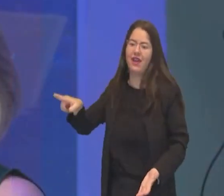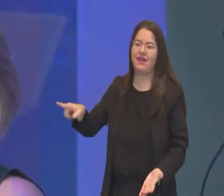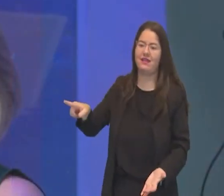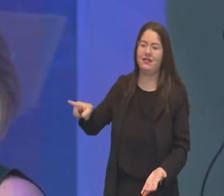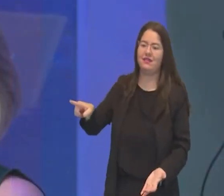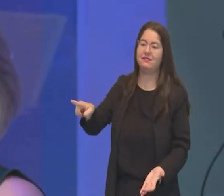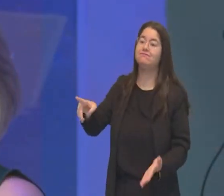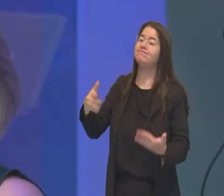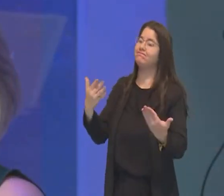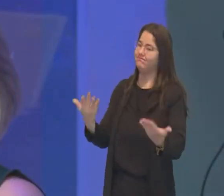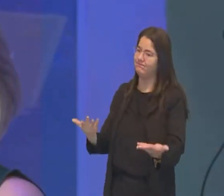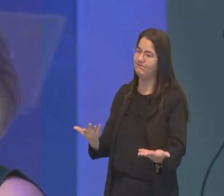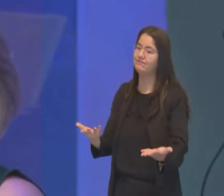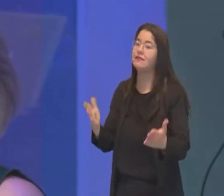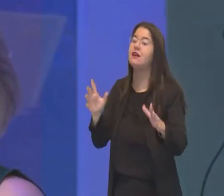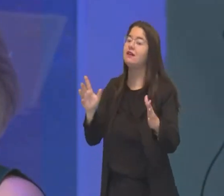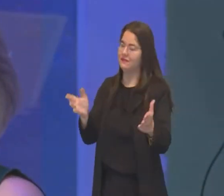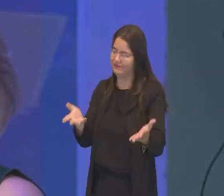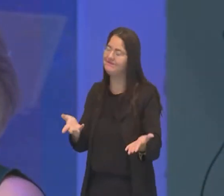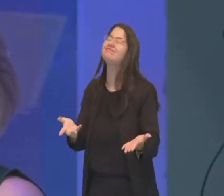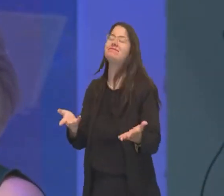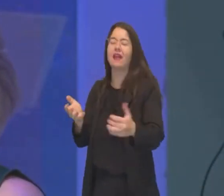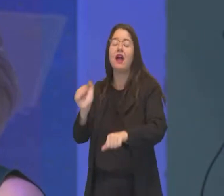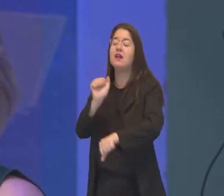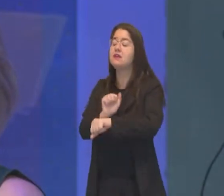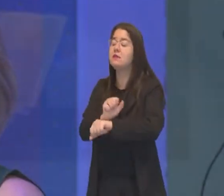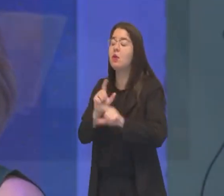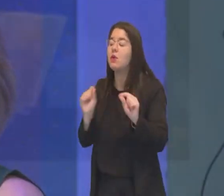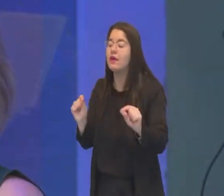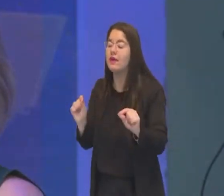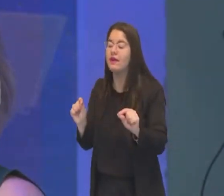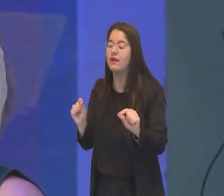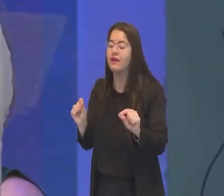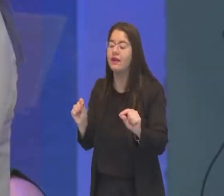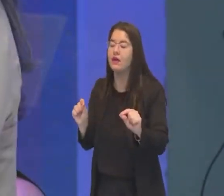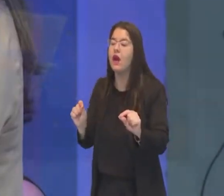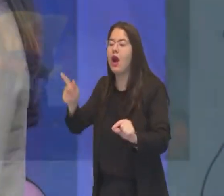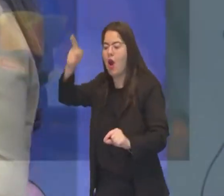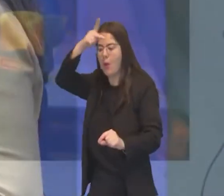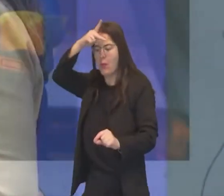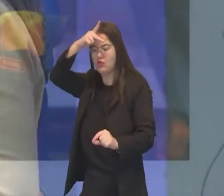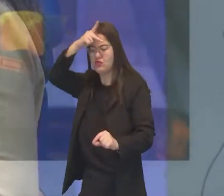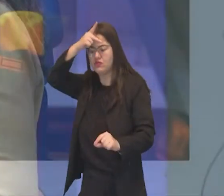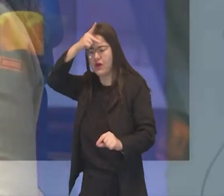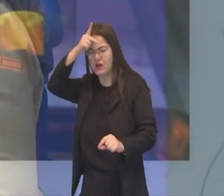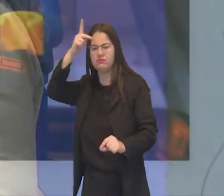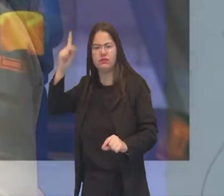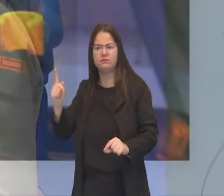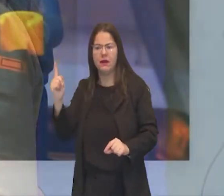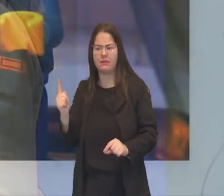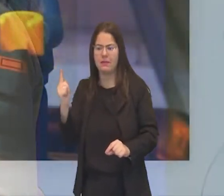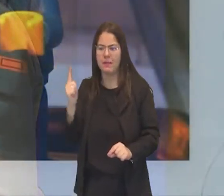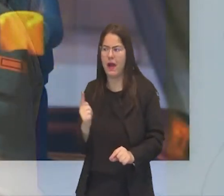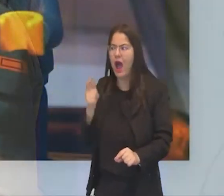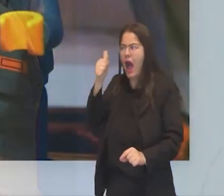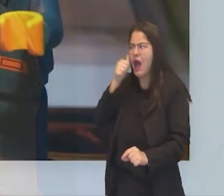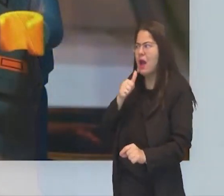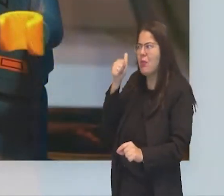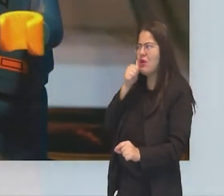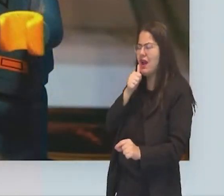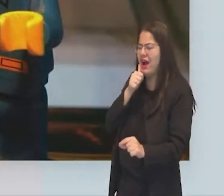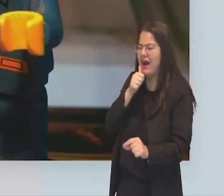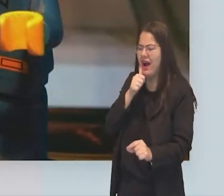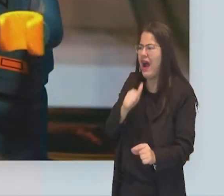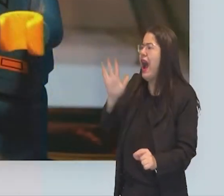Aí ela esperou o marido chegar com a capa de José na mão. Quando ele